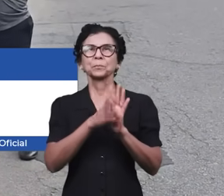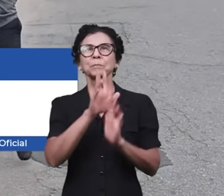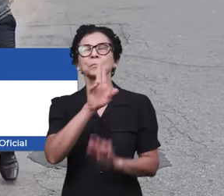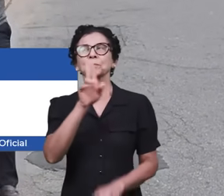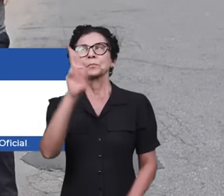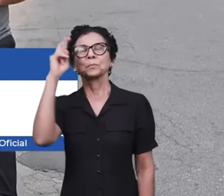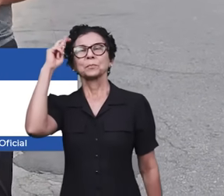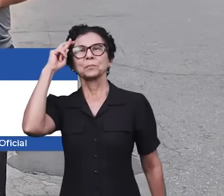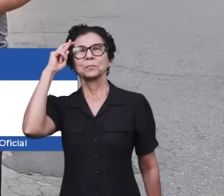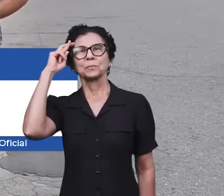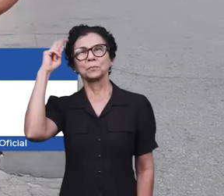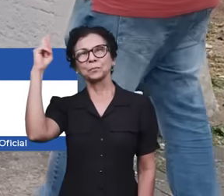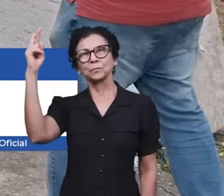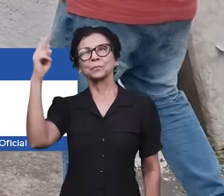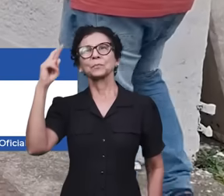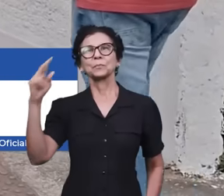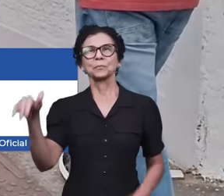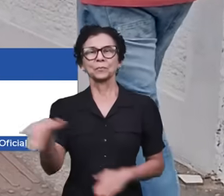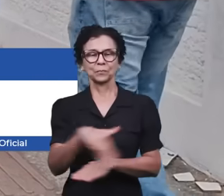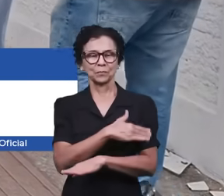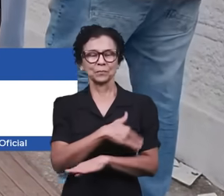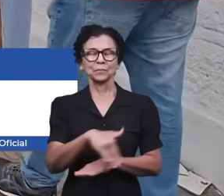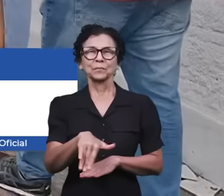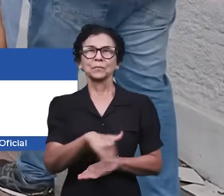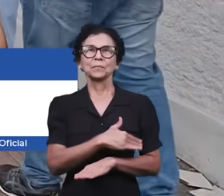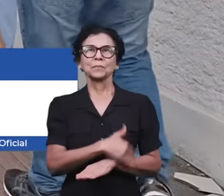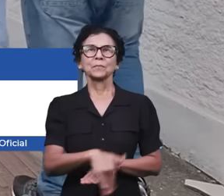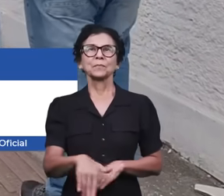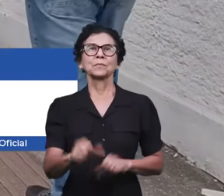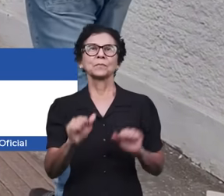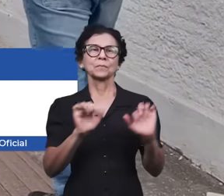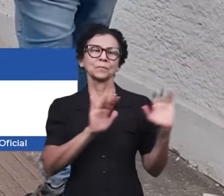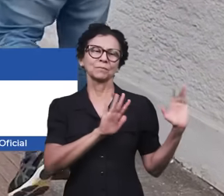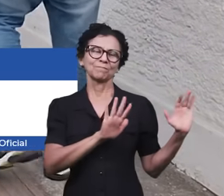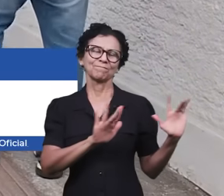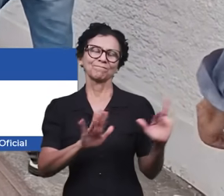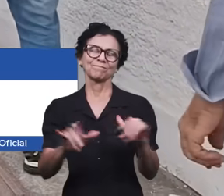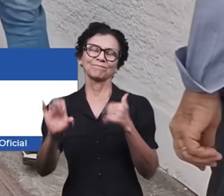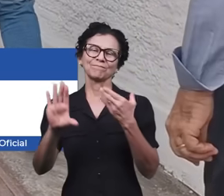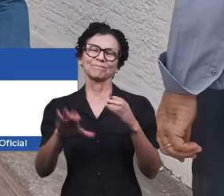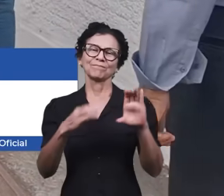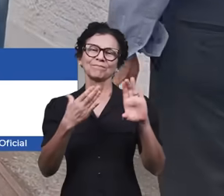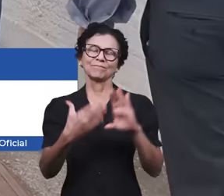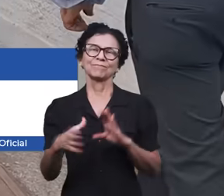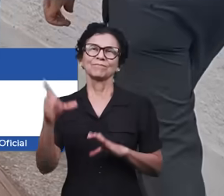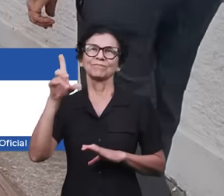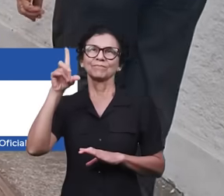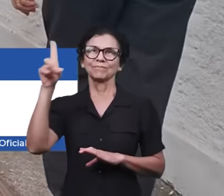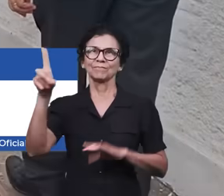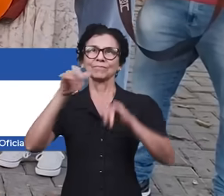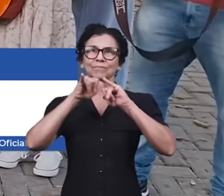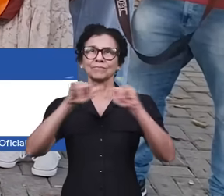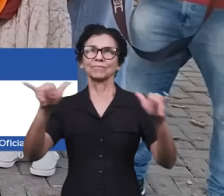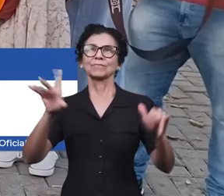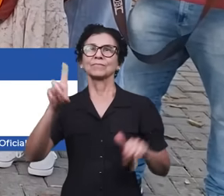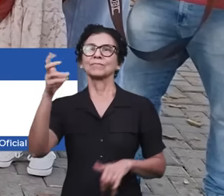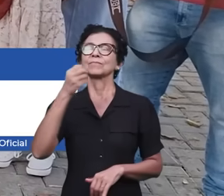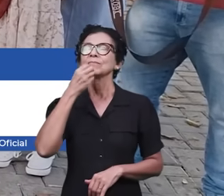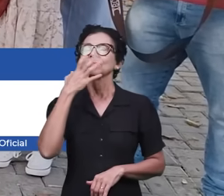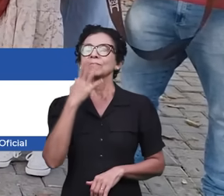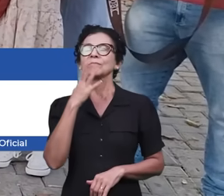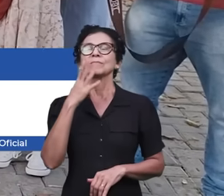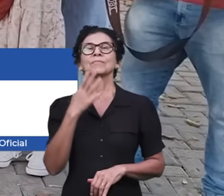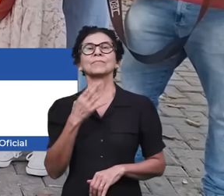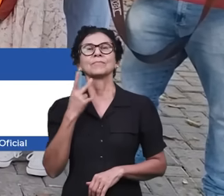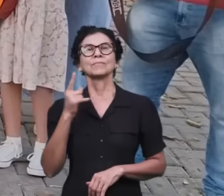Senhor. Os irmãos saíram pelas ruas da cidade louvando a Deus e anunciando que Ele é bom e que sua benignidade